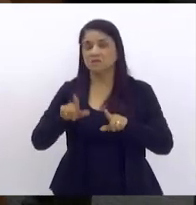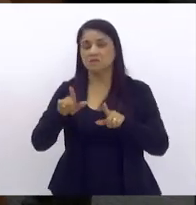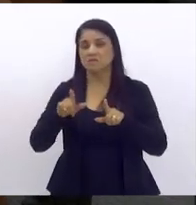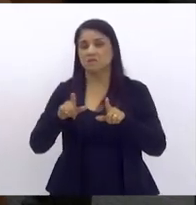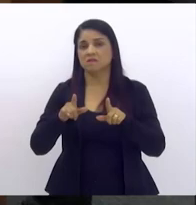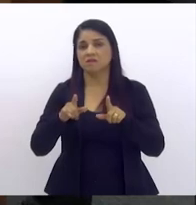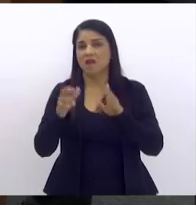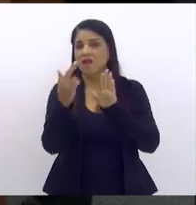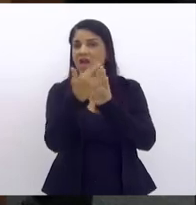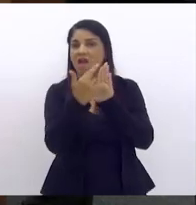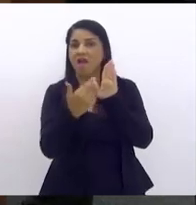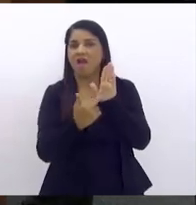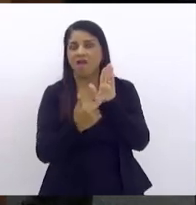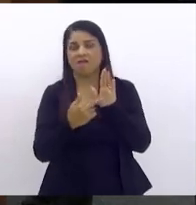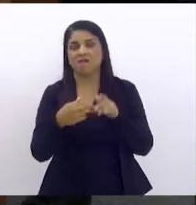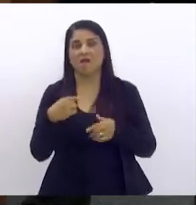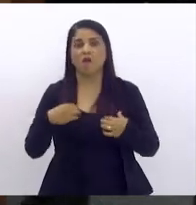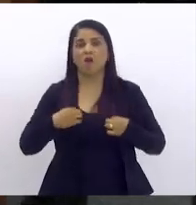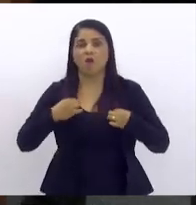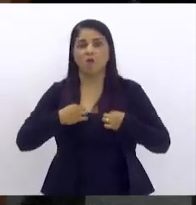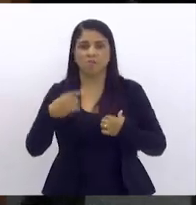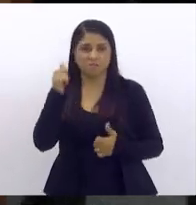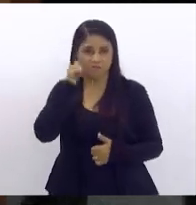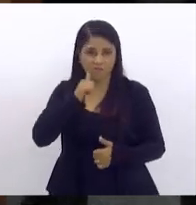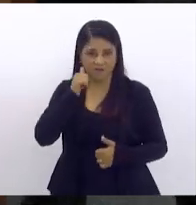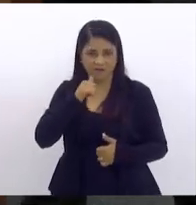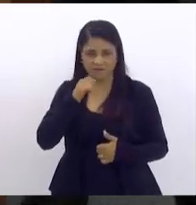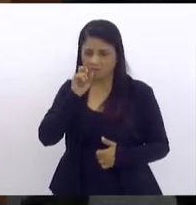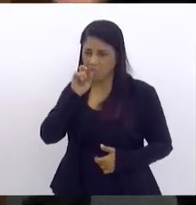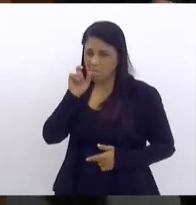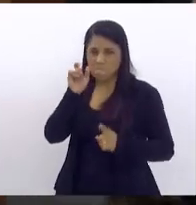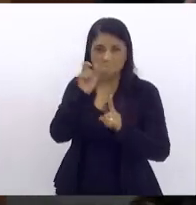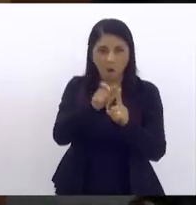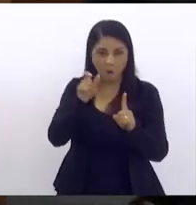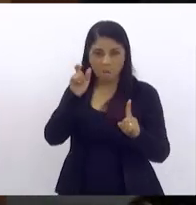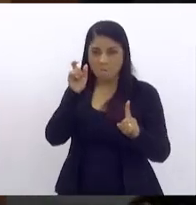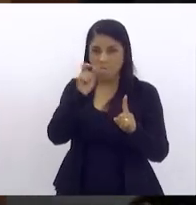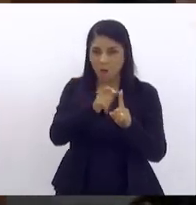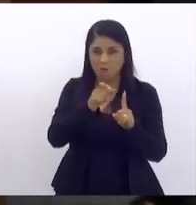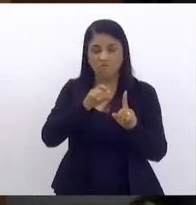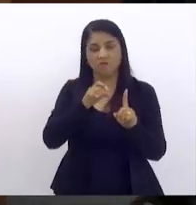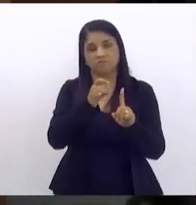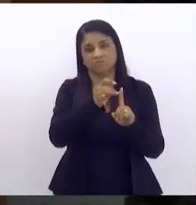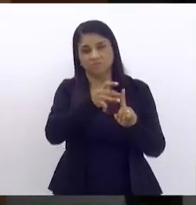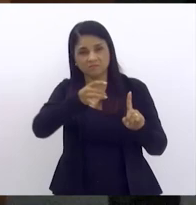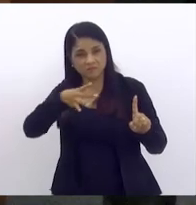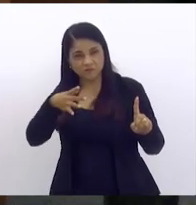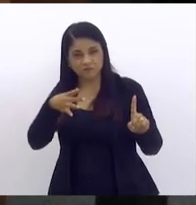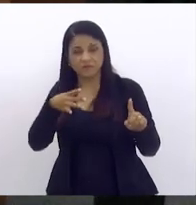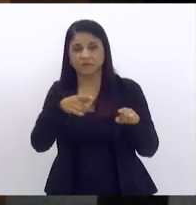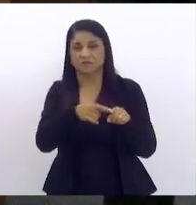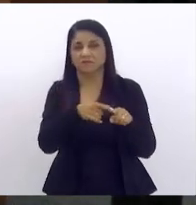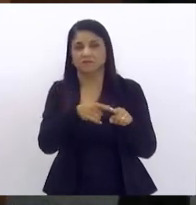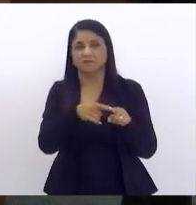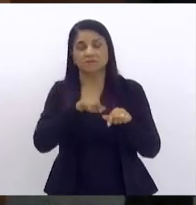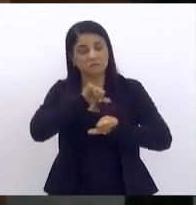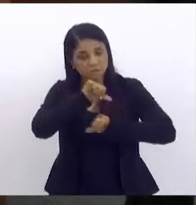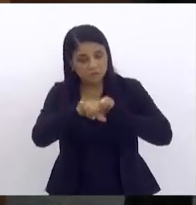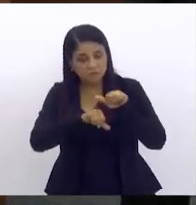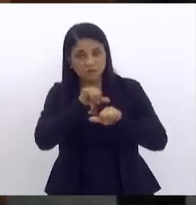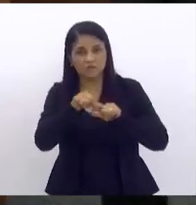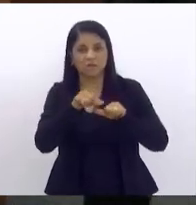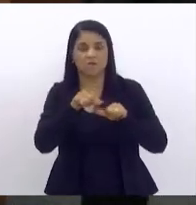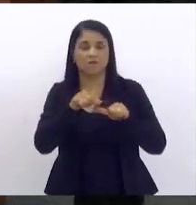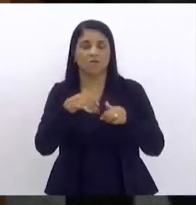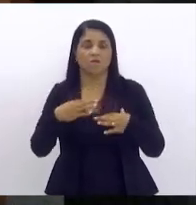mulheres. Então, foi uma atitude grotesca, uma atitude transfóbica. Se eles querem modificar a vestimenta usada